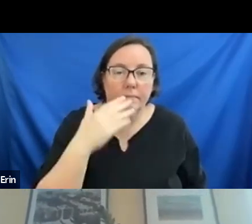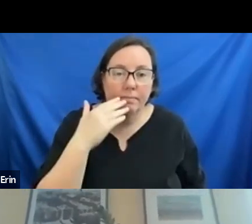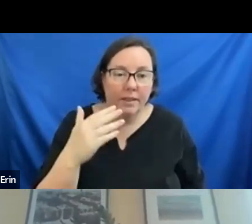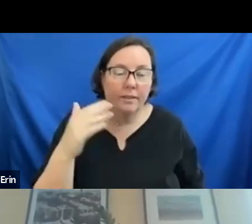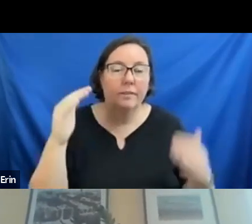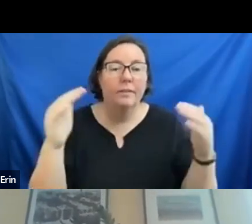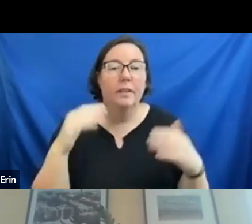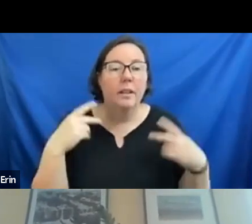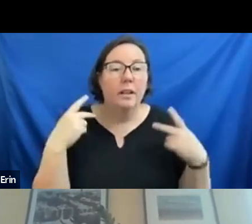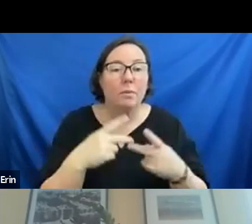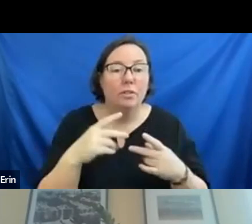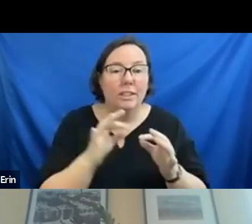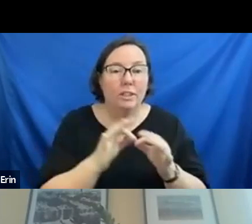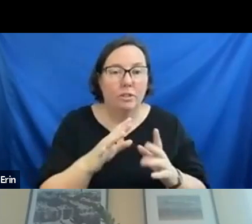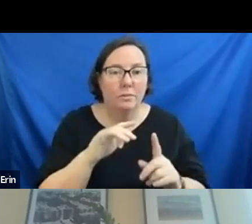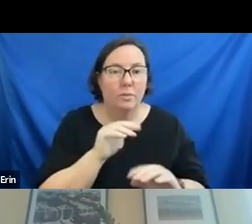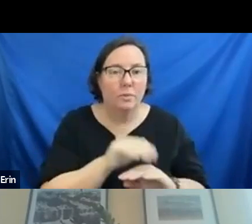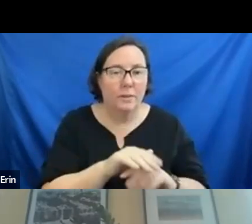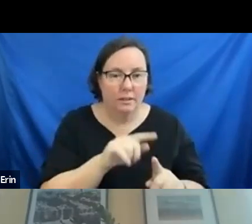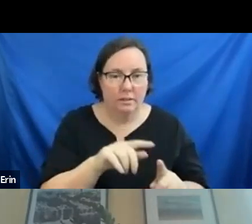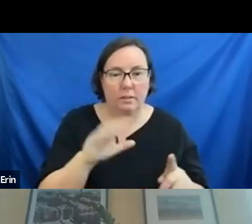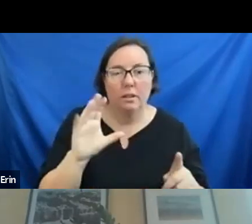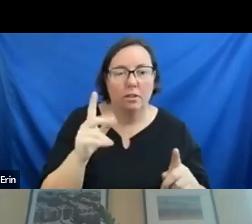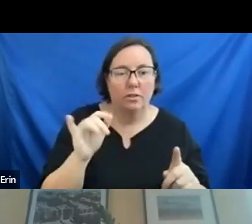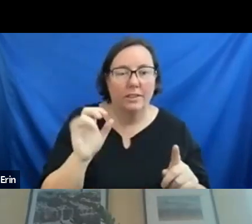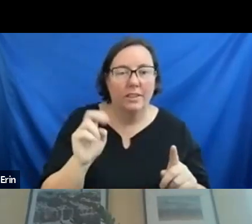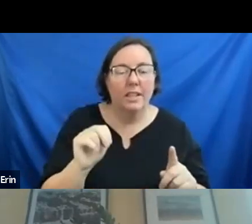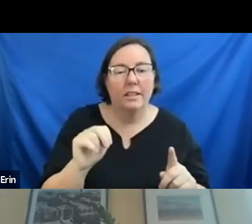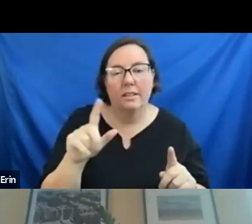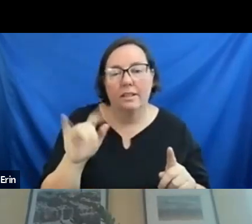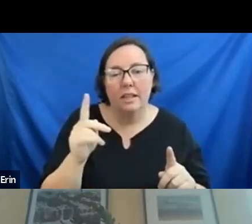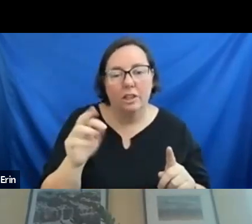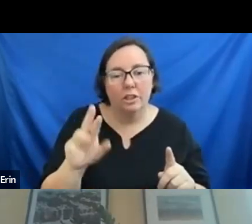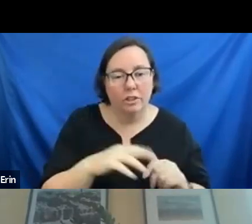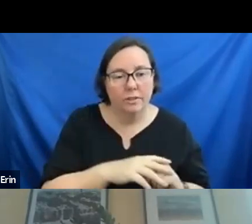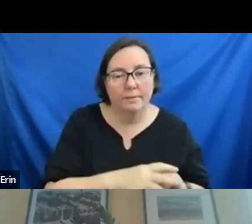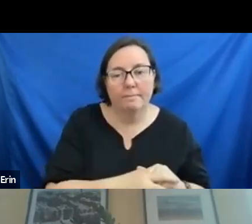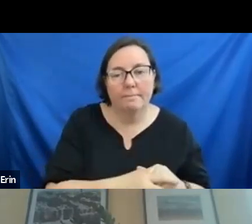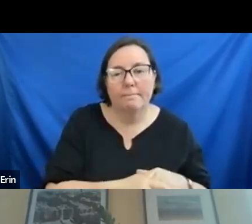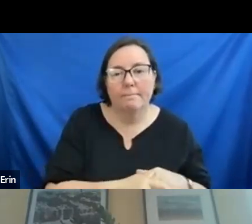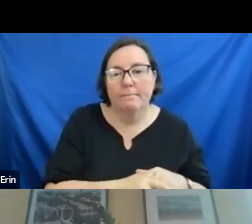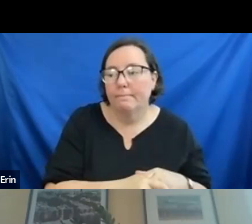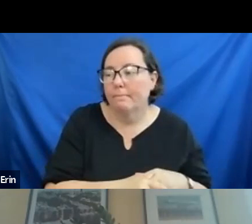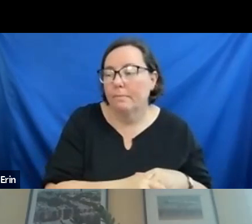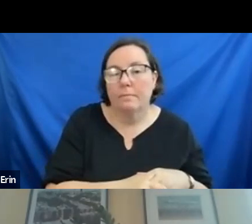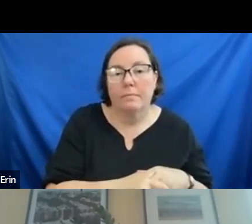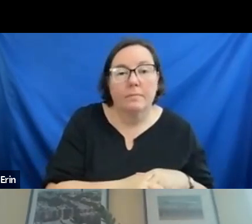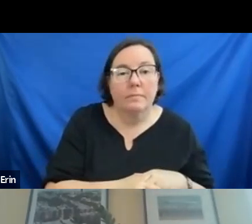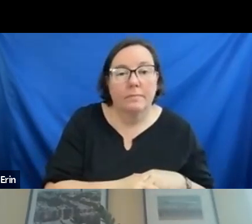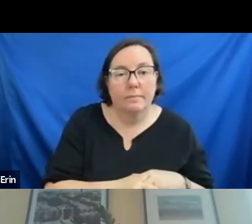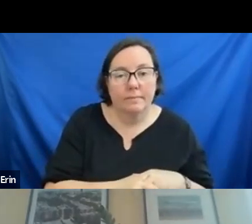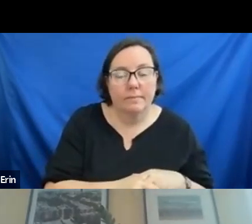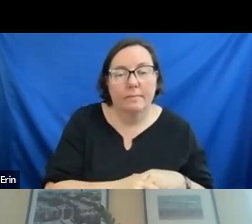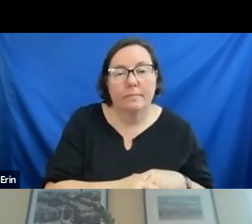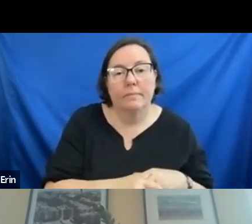Our Portuguese interpreter this evening is Christiane Leitner. Olá, boa noite. Se você precisa